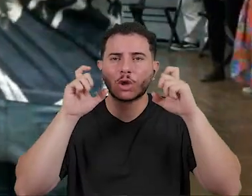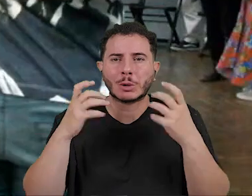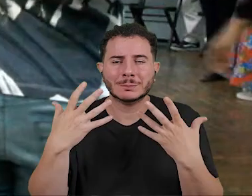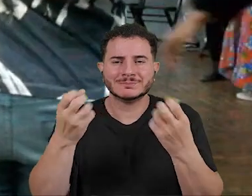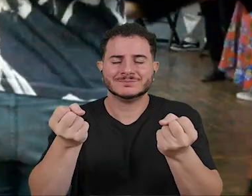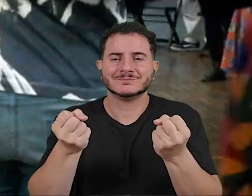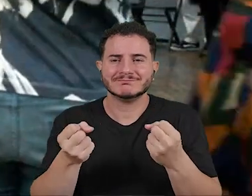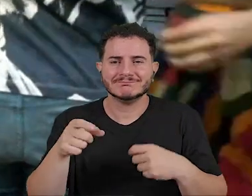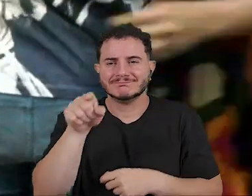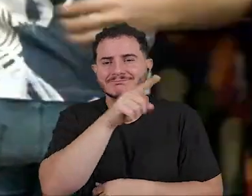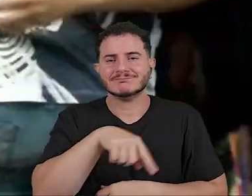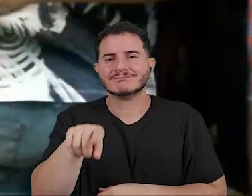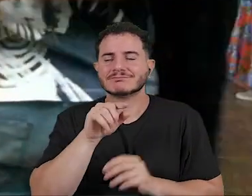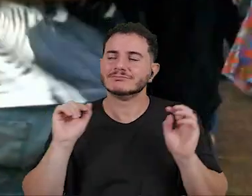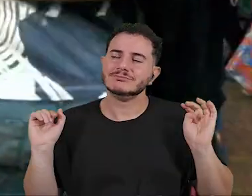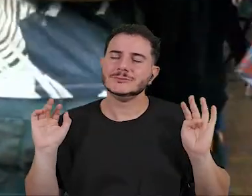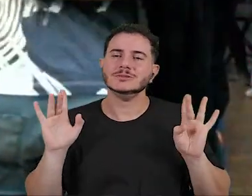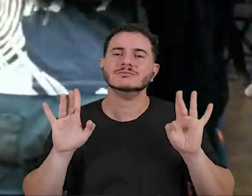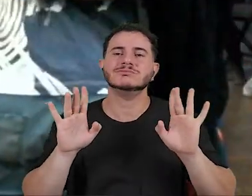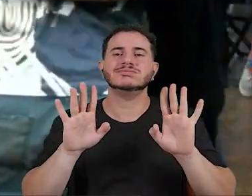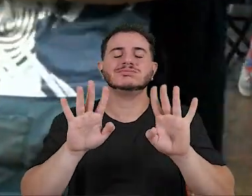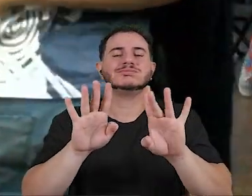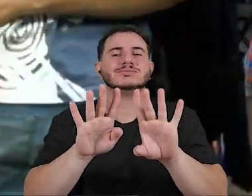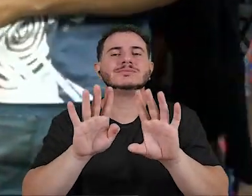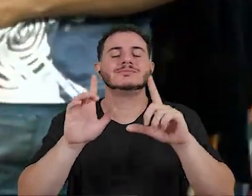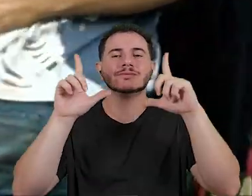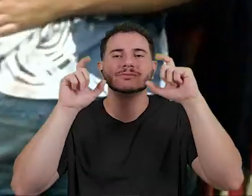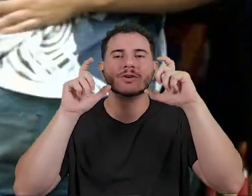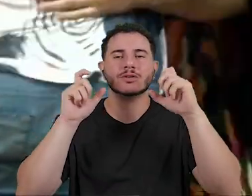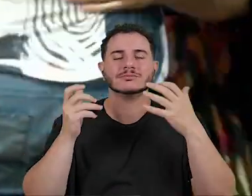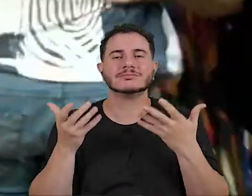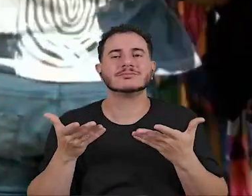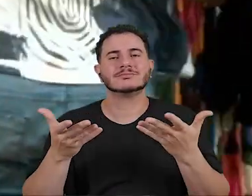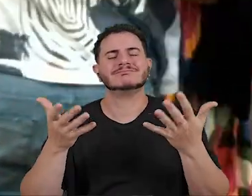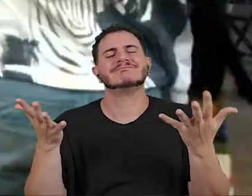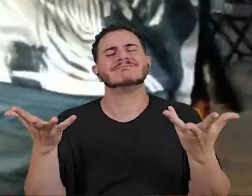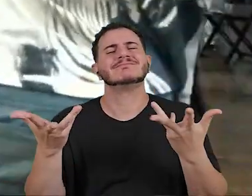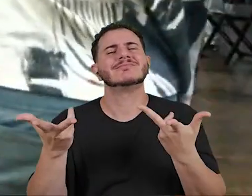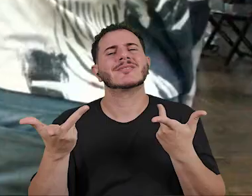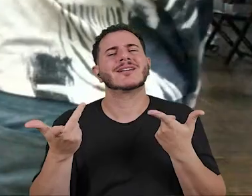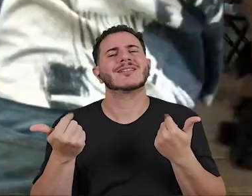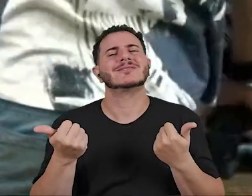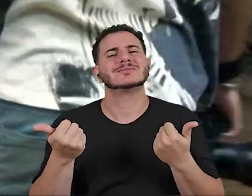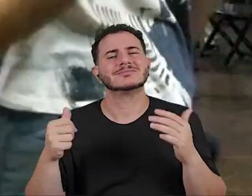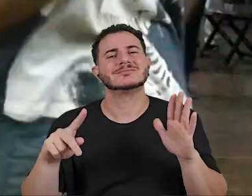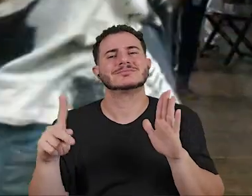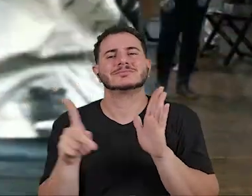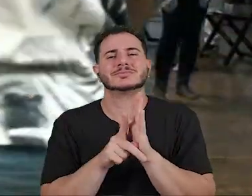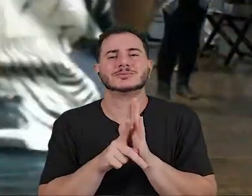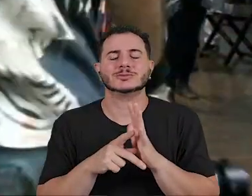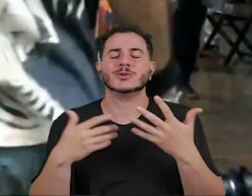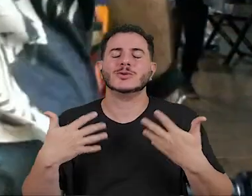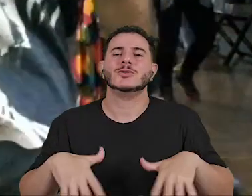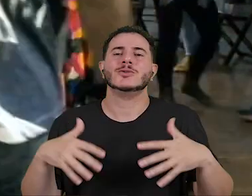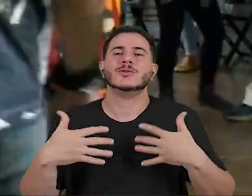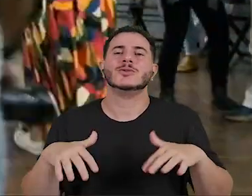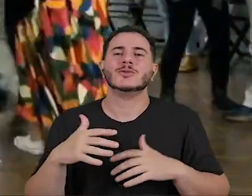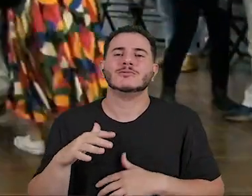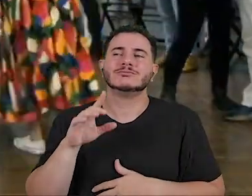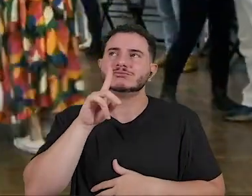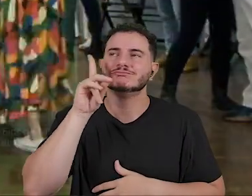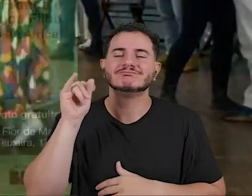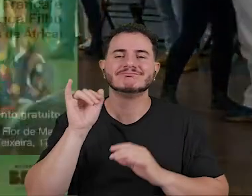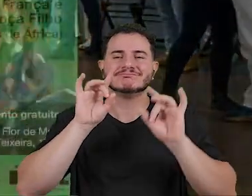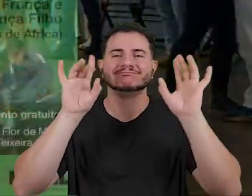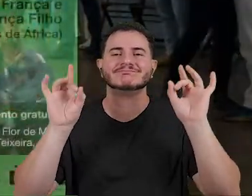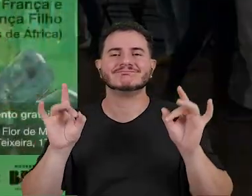bonita. Fotos maravilhosas do Diogo, que está aqui nesse movimento junto com a gente. Venham, venham, venham. É